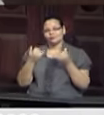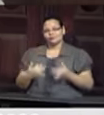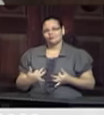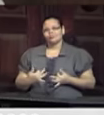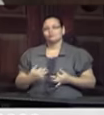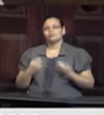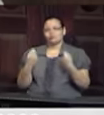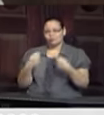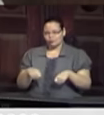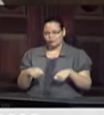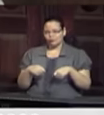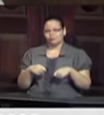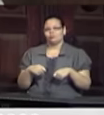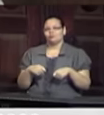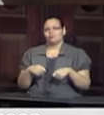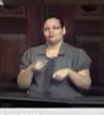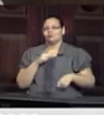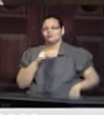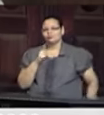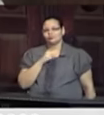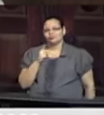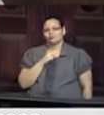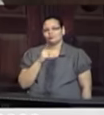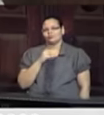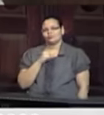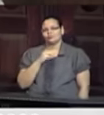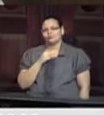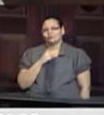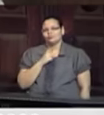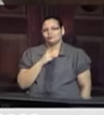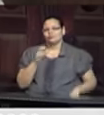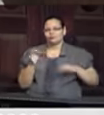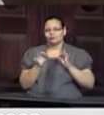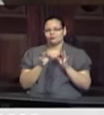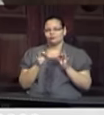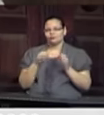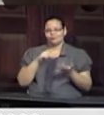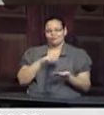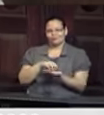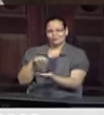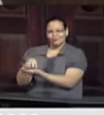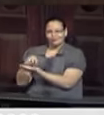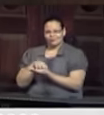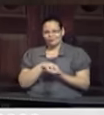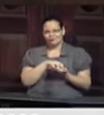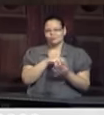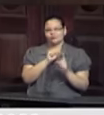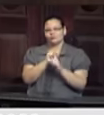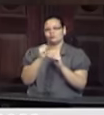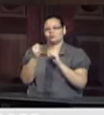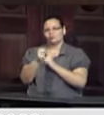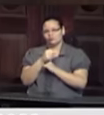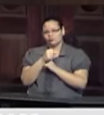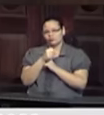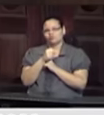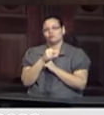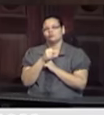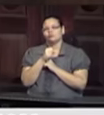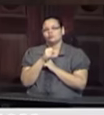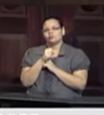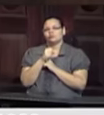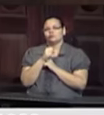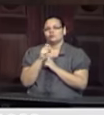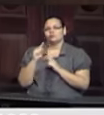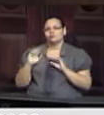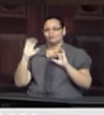a possibilidade da existência de organizações sociais na área do